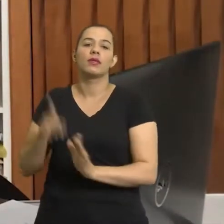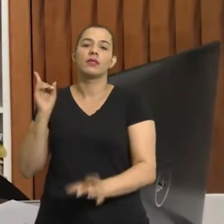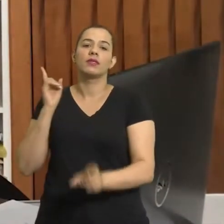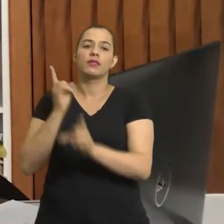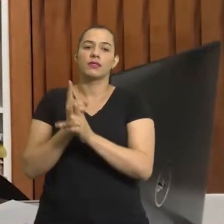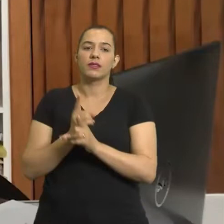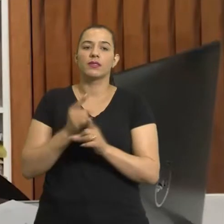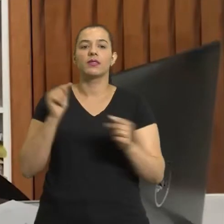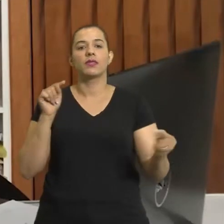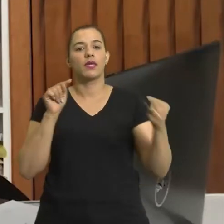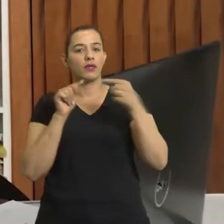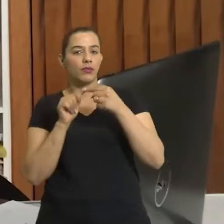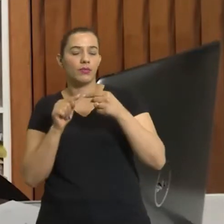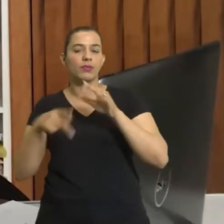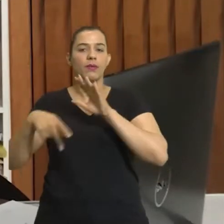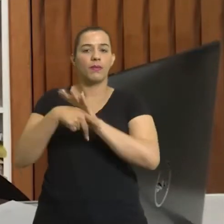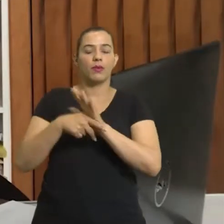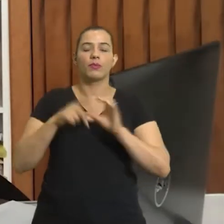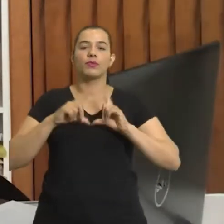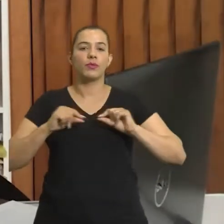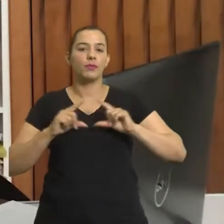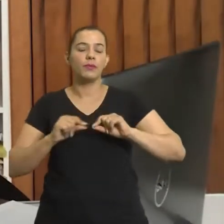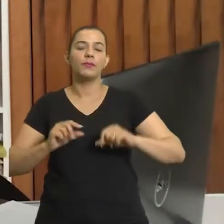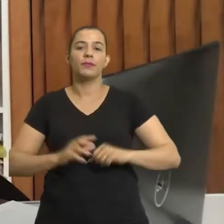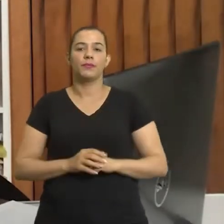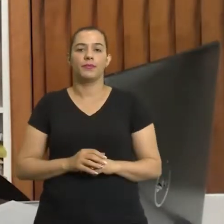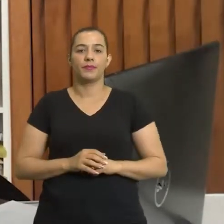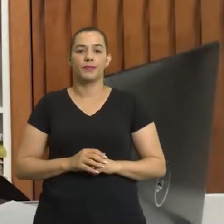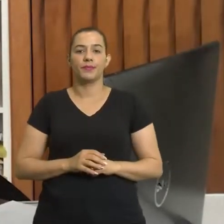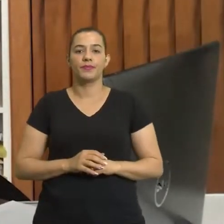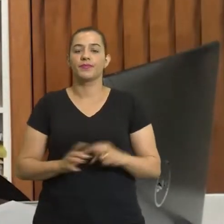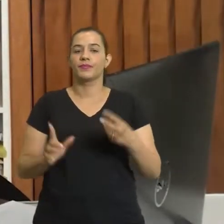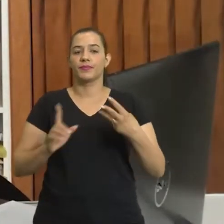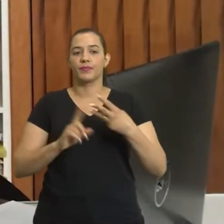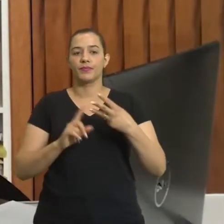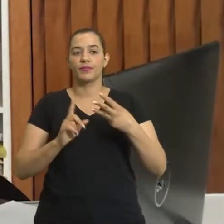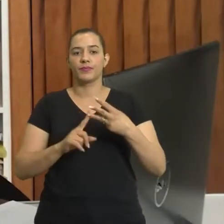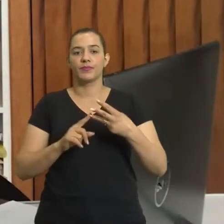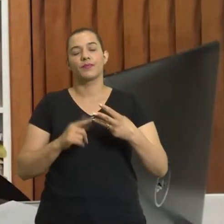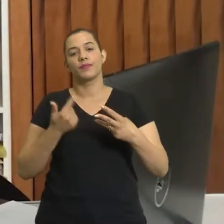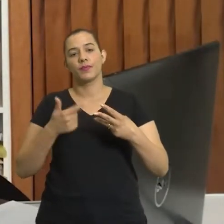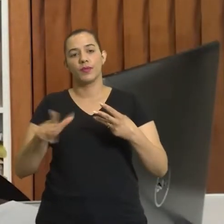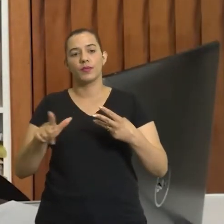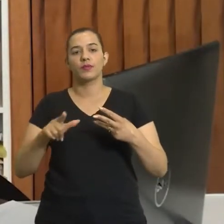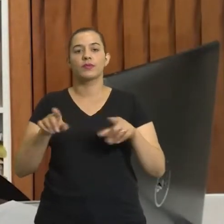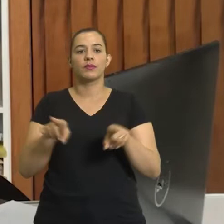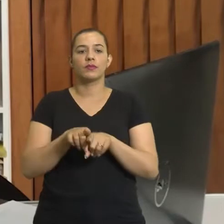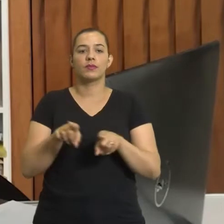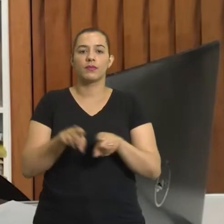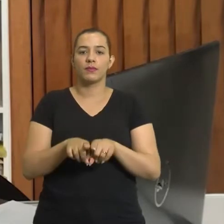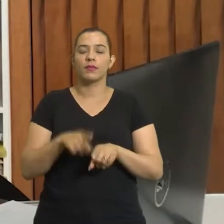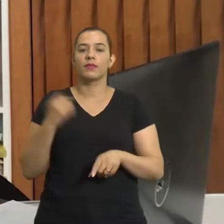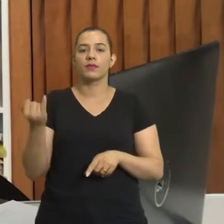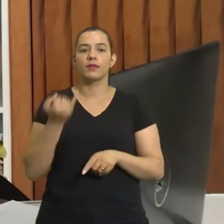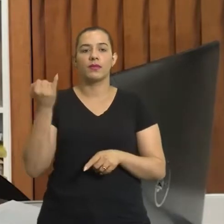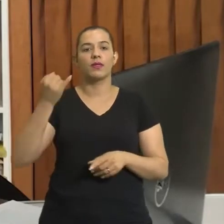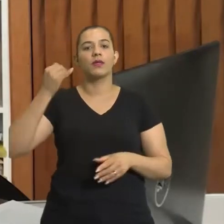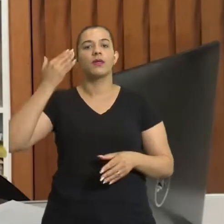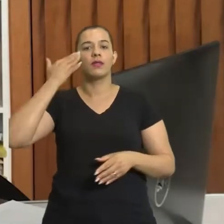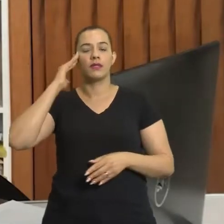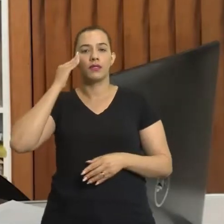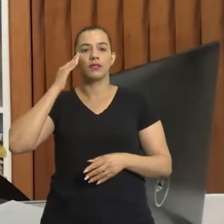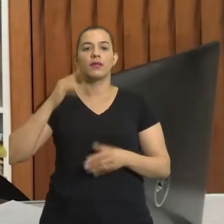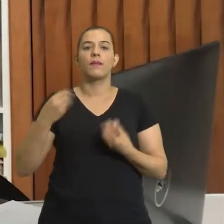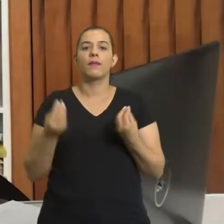que são comidas típicas japonesas. Terceiro conhecimento interacional é a compreensão de para